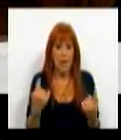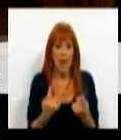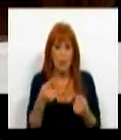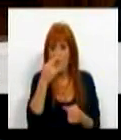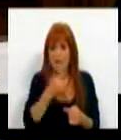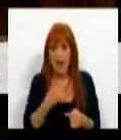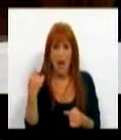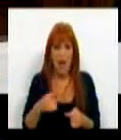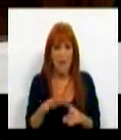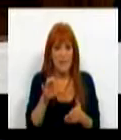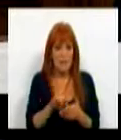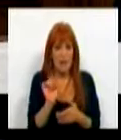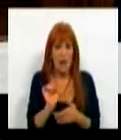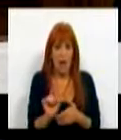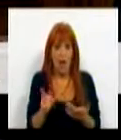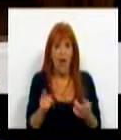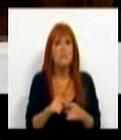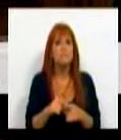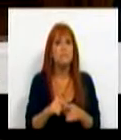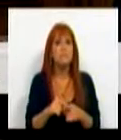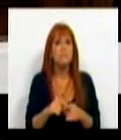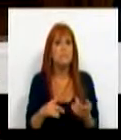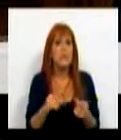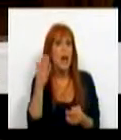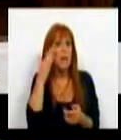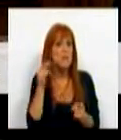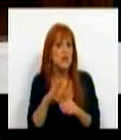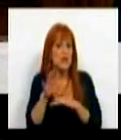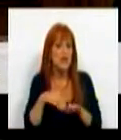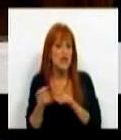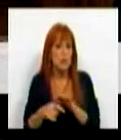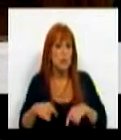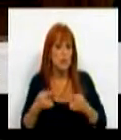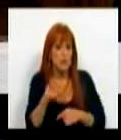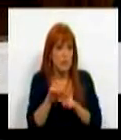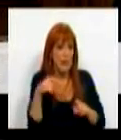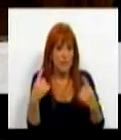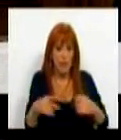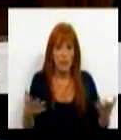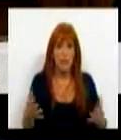uma falha de capitais e de capacidade de produzir fundos próprios no BANIF.